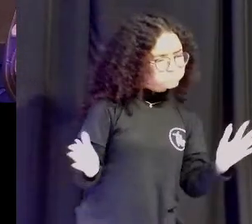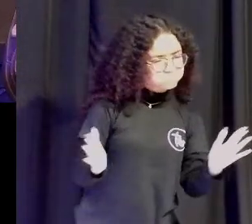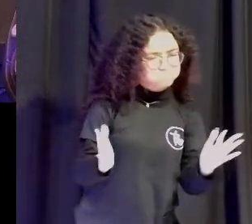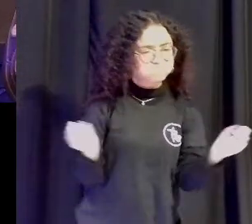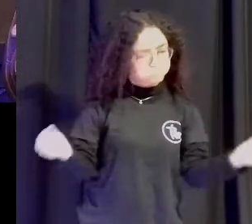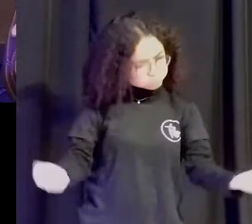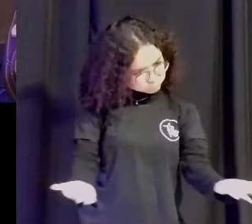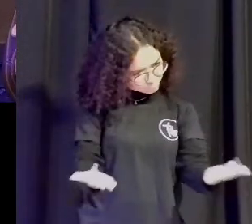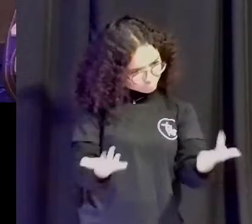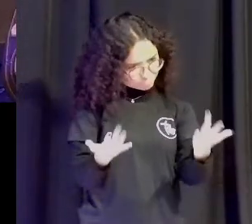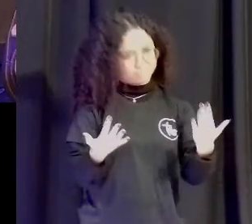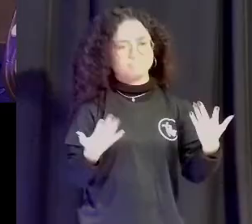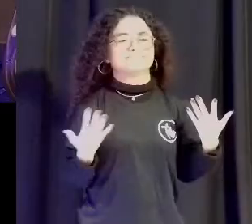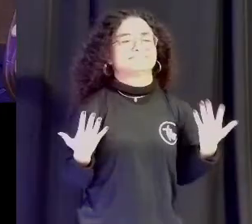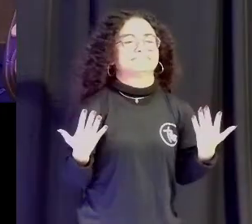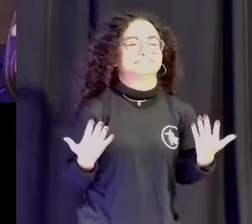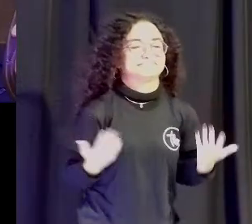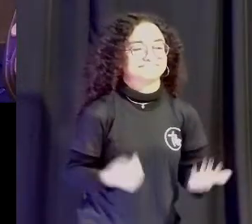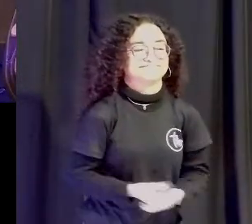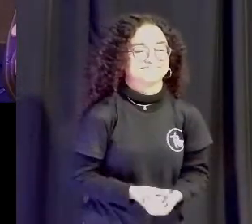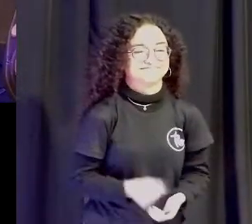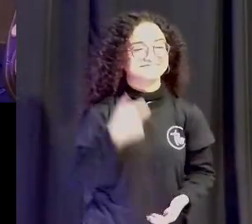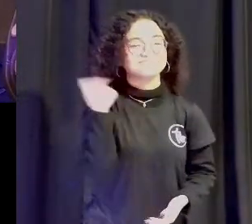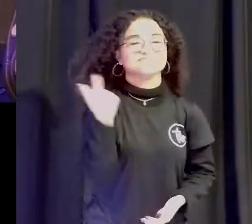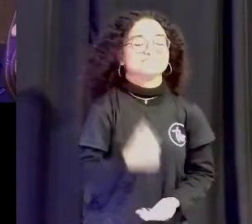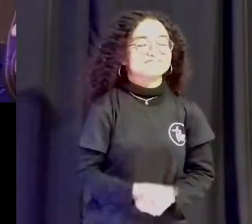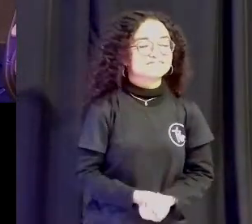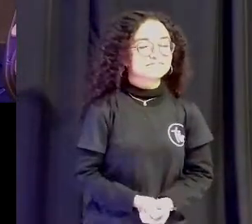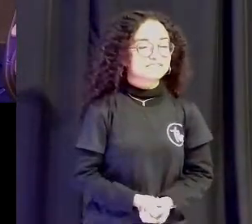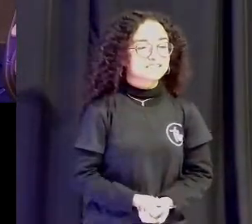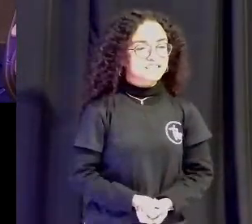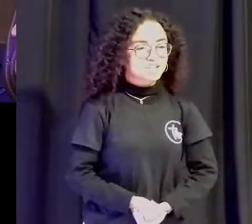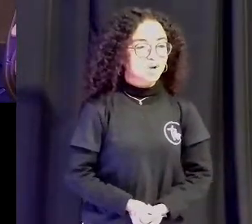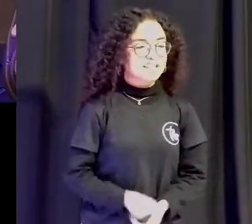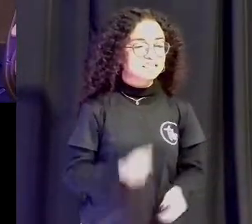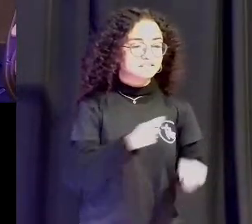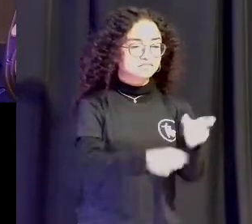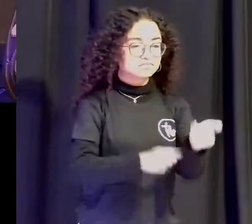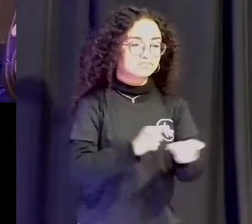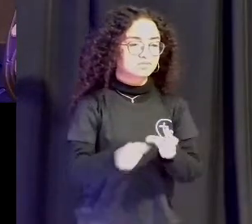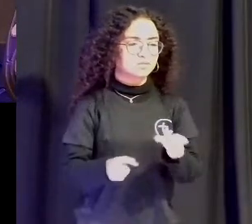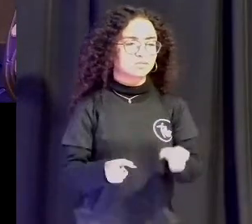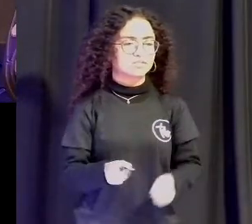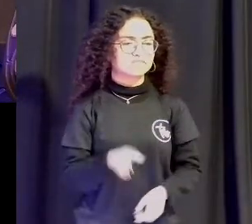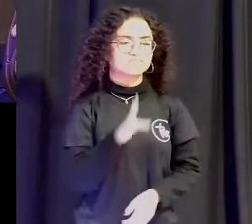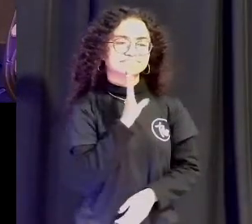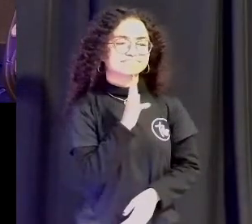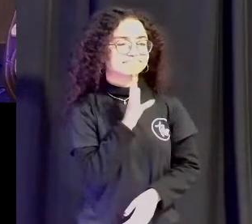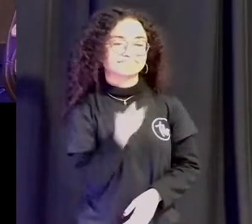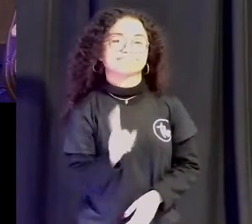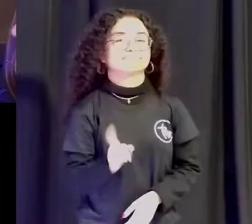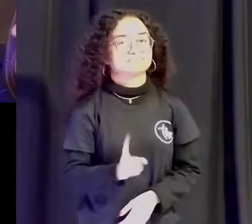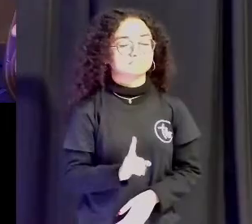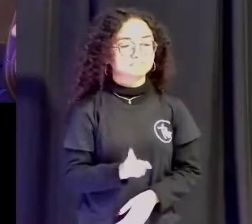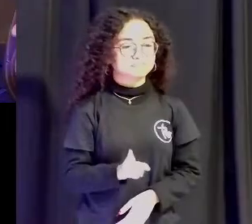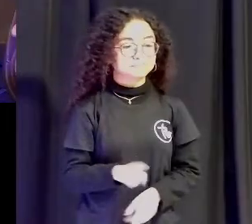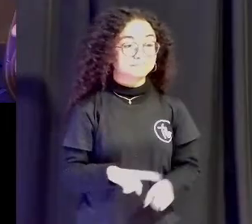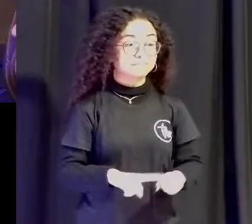lados, os mais desconhecidos, mas ali, no